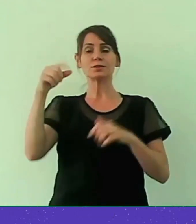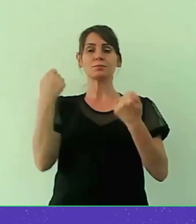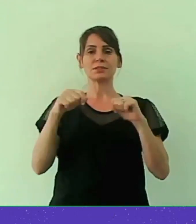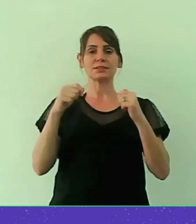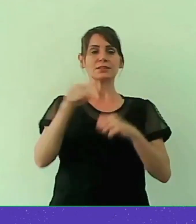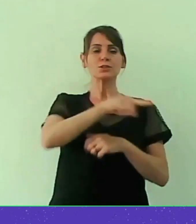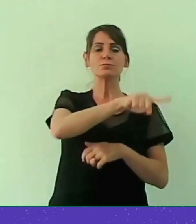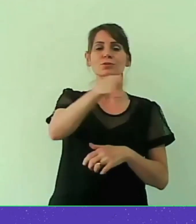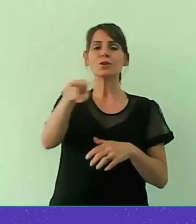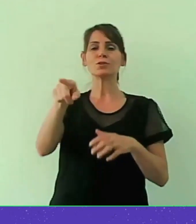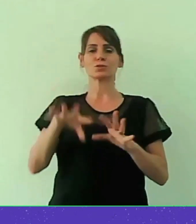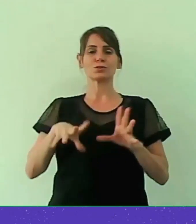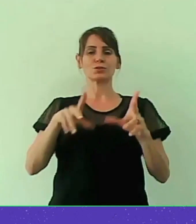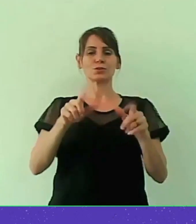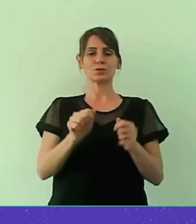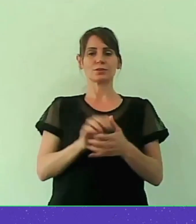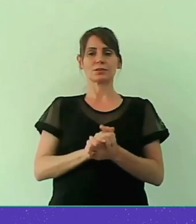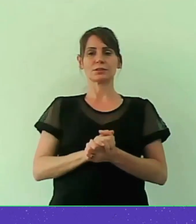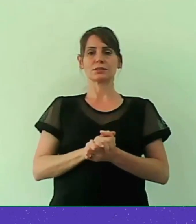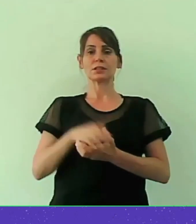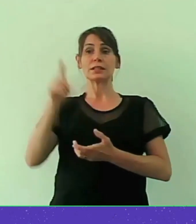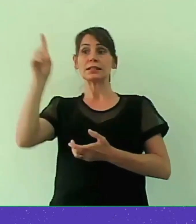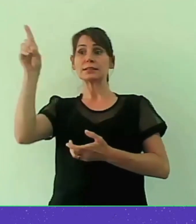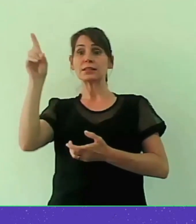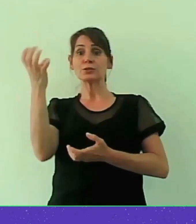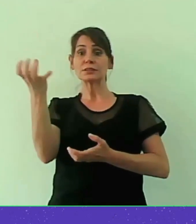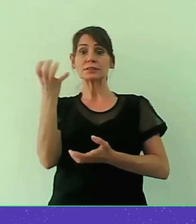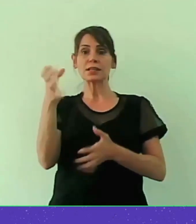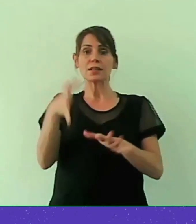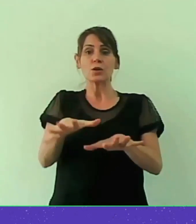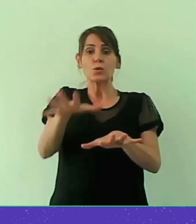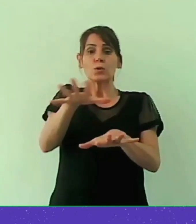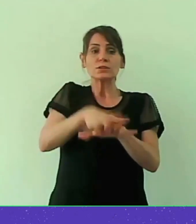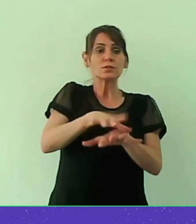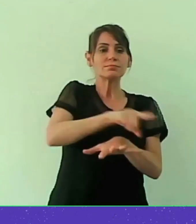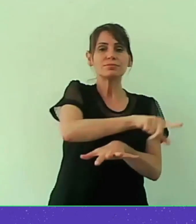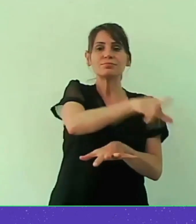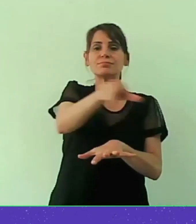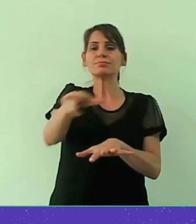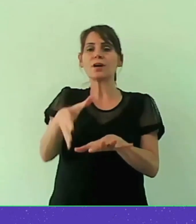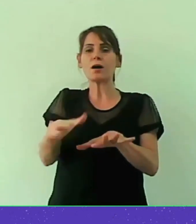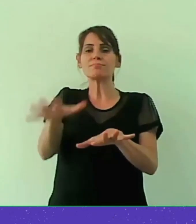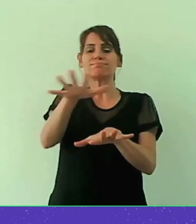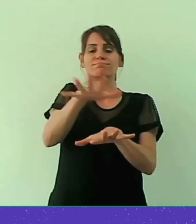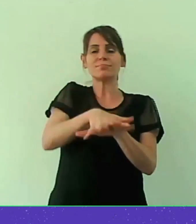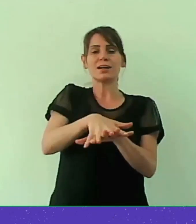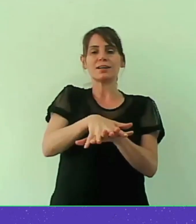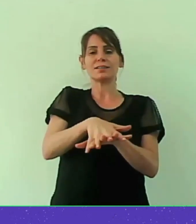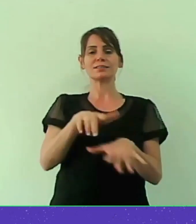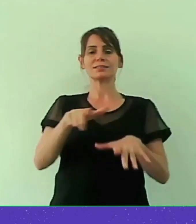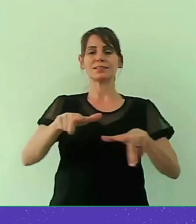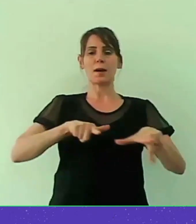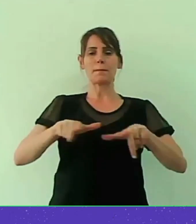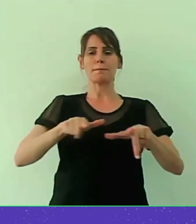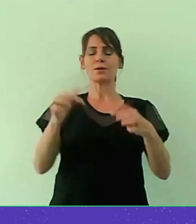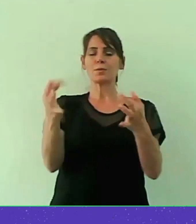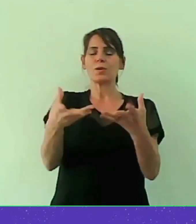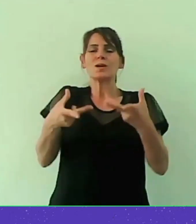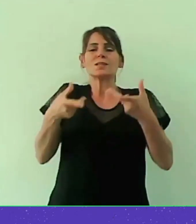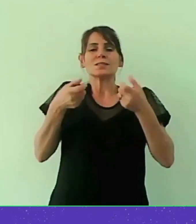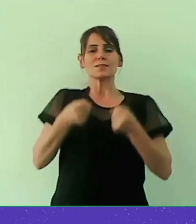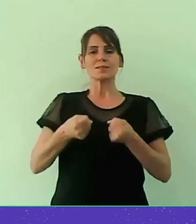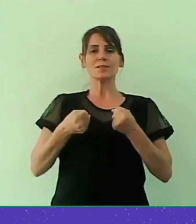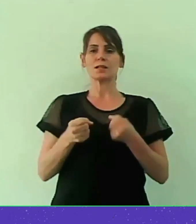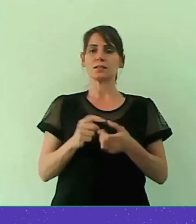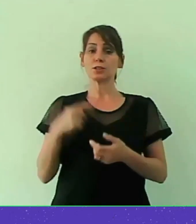Deus quer fazer a inclusão de todos vocês para esse trabalho fabuloso. E nós vamos terminar esse